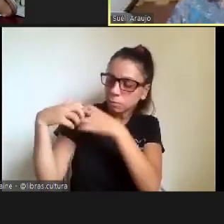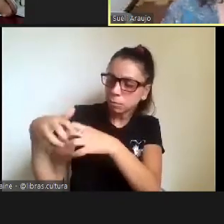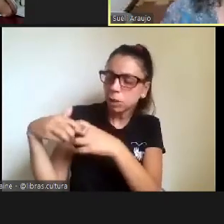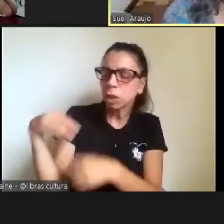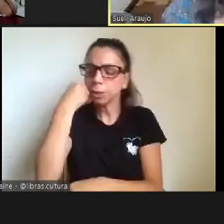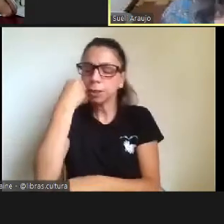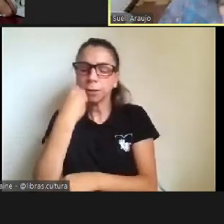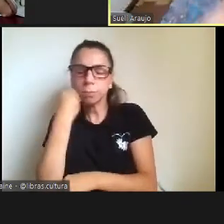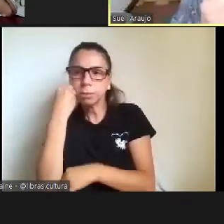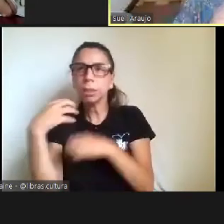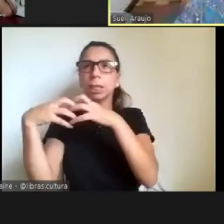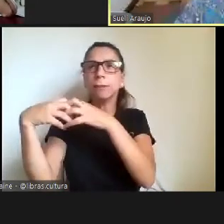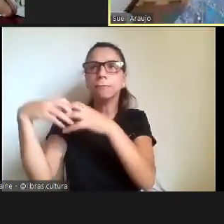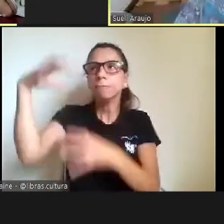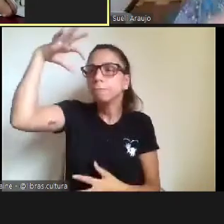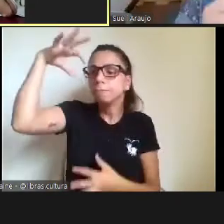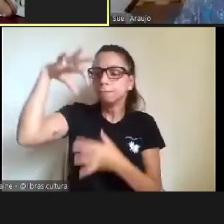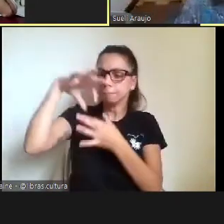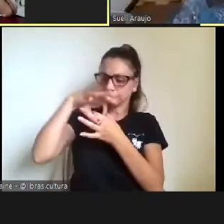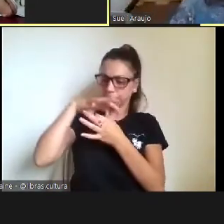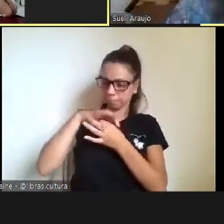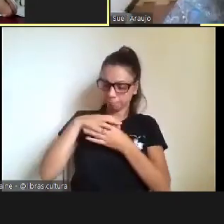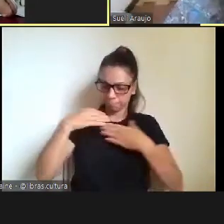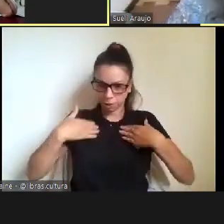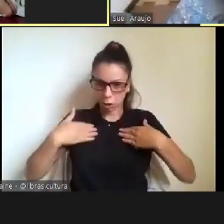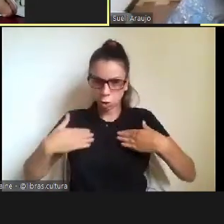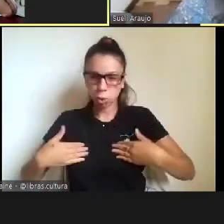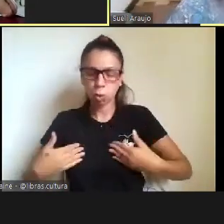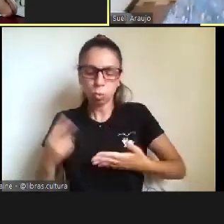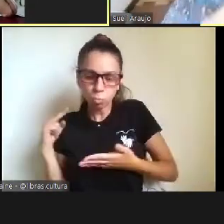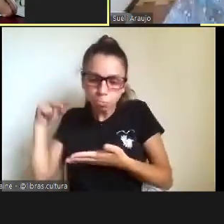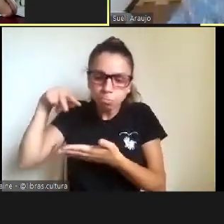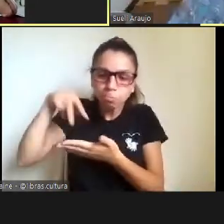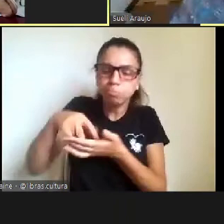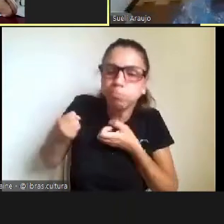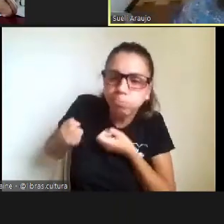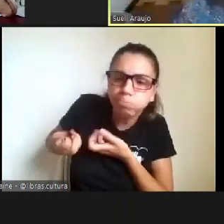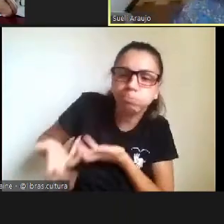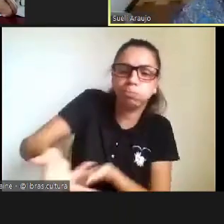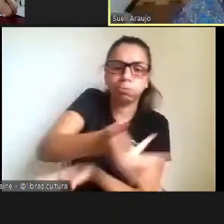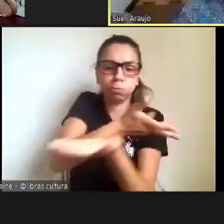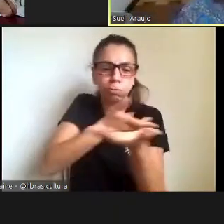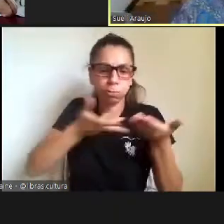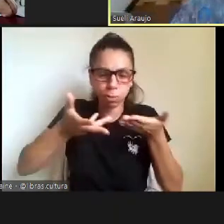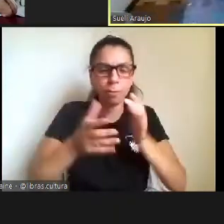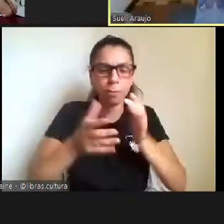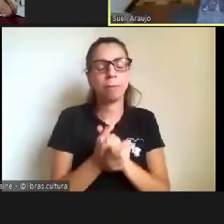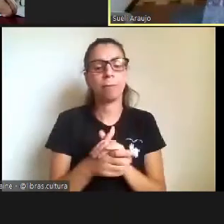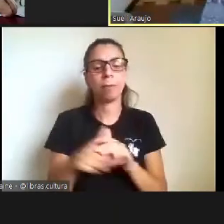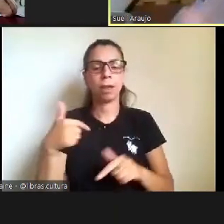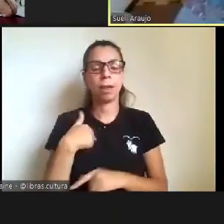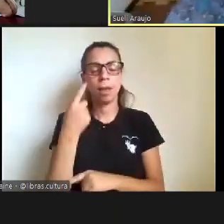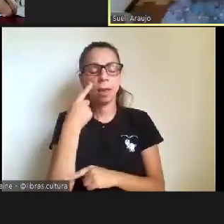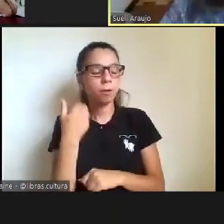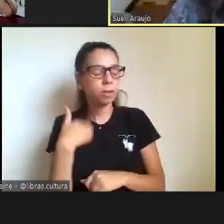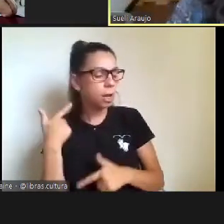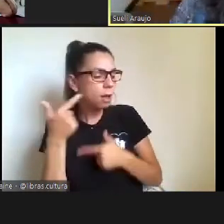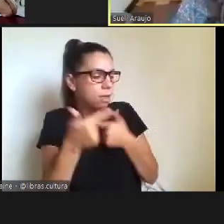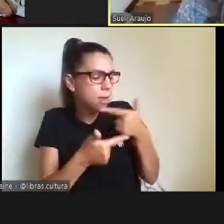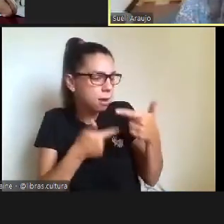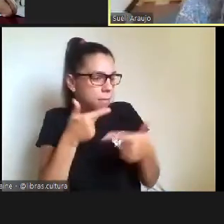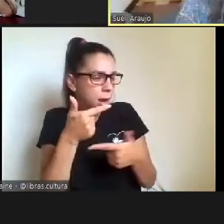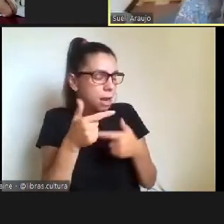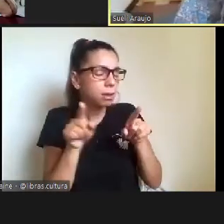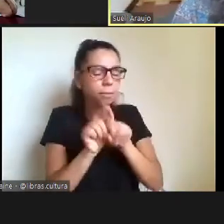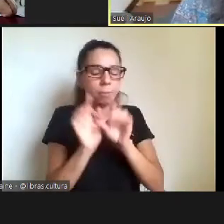o pensamento com os olhos e o corpo no presente. Cada trabalho que eu vi os outros e me concentrei,